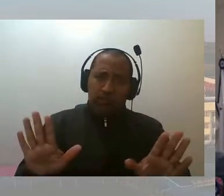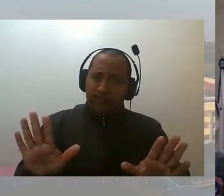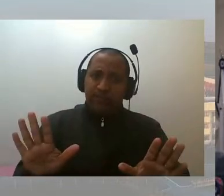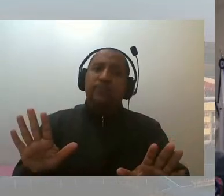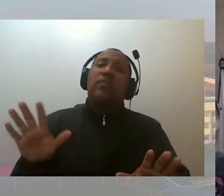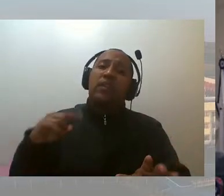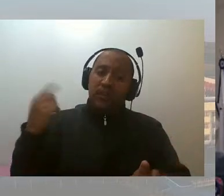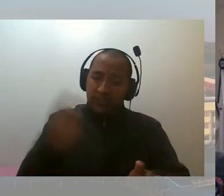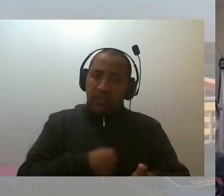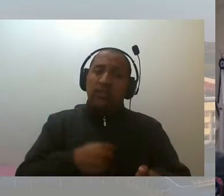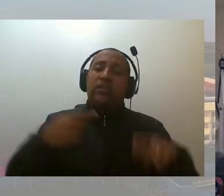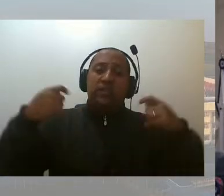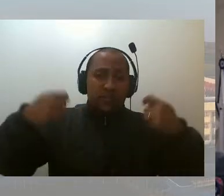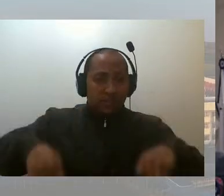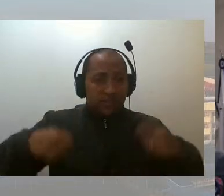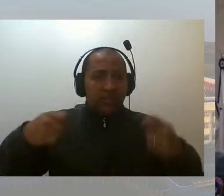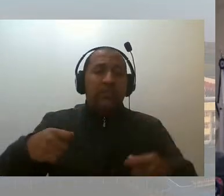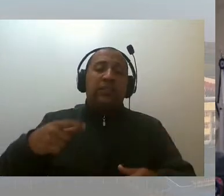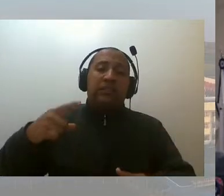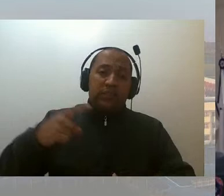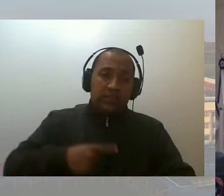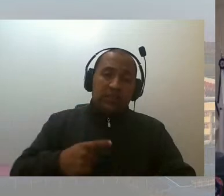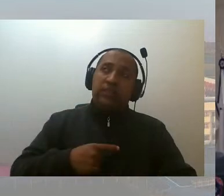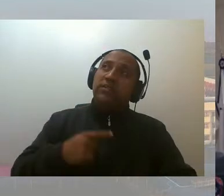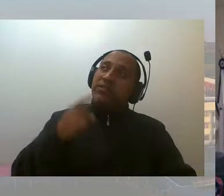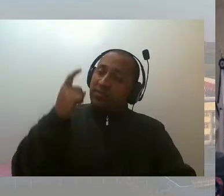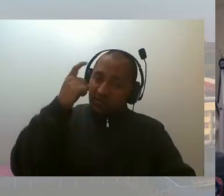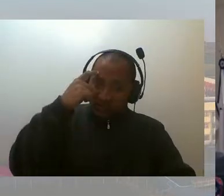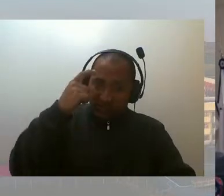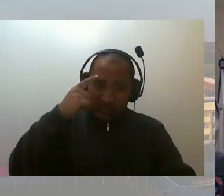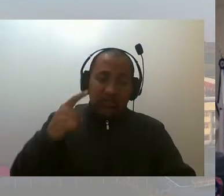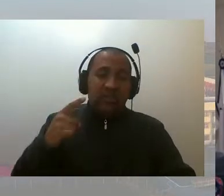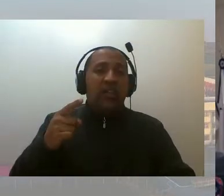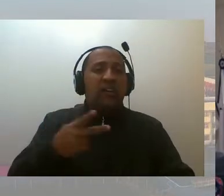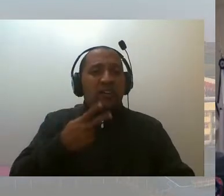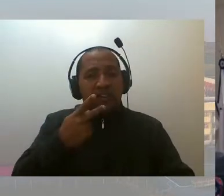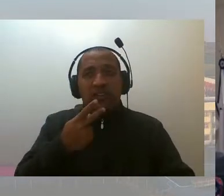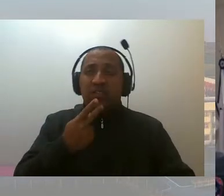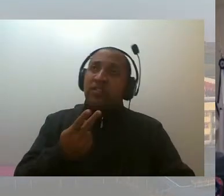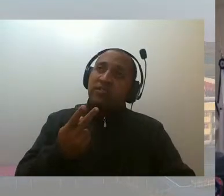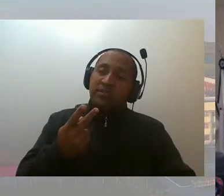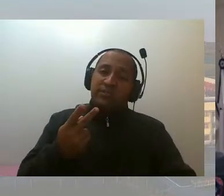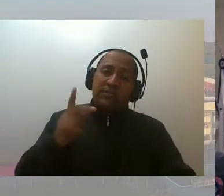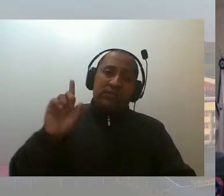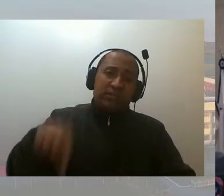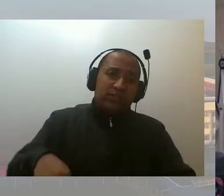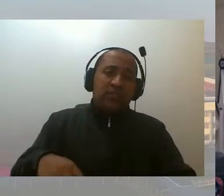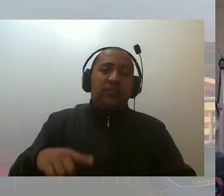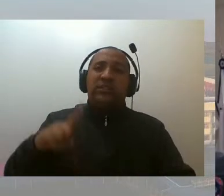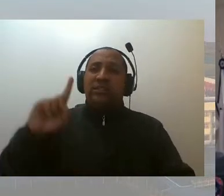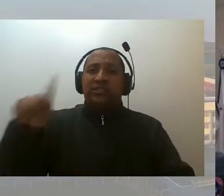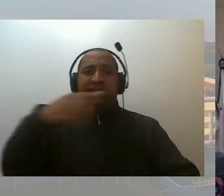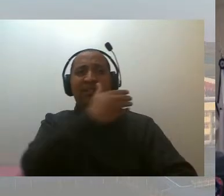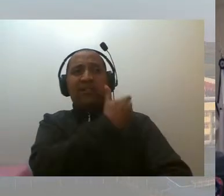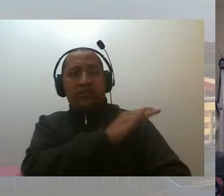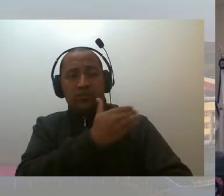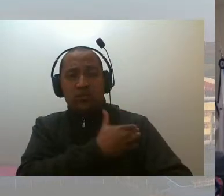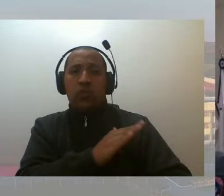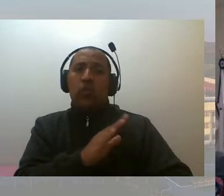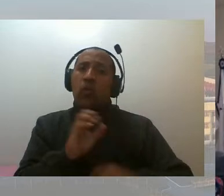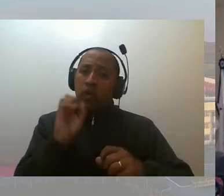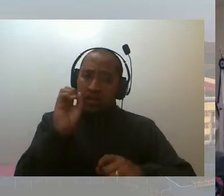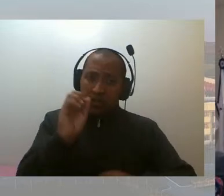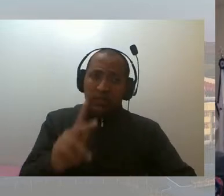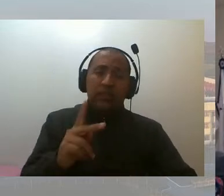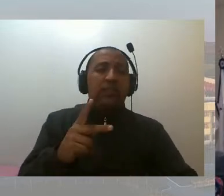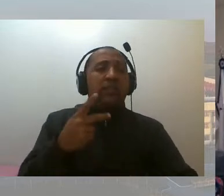É só isso que a gente precisa, que a pessoa, né, quando a pessoa fala, fizeram racismo contra mim, bom, deixa a pessoa